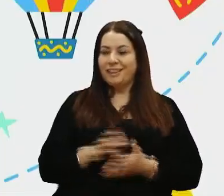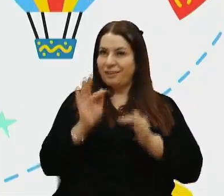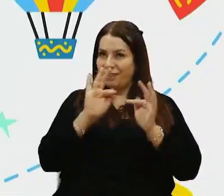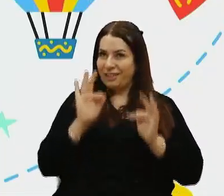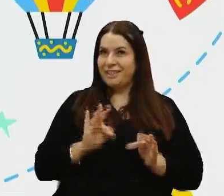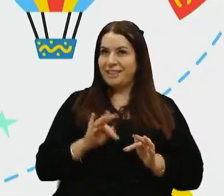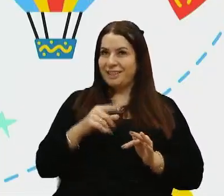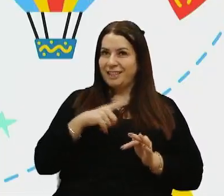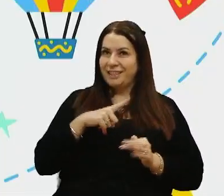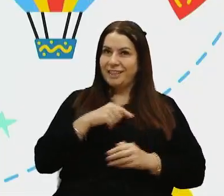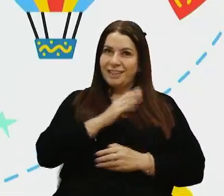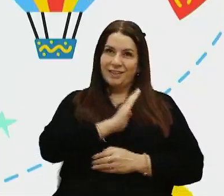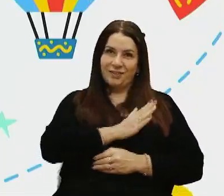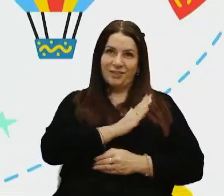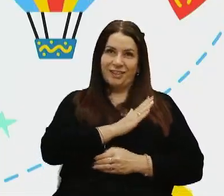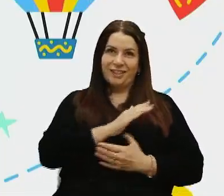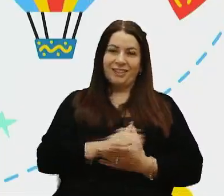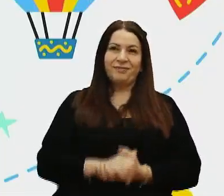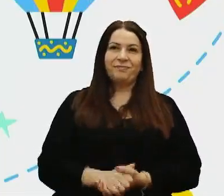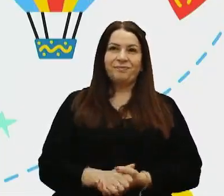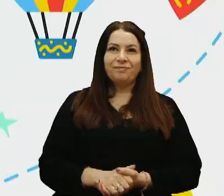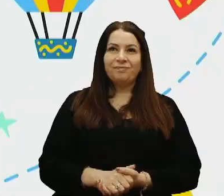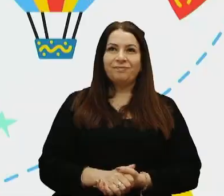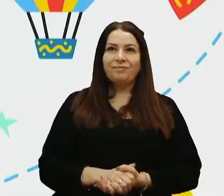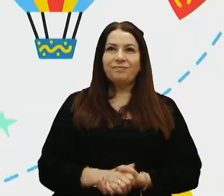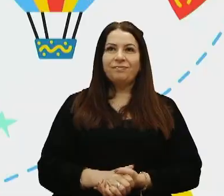felicidade que ela tem no coração.